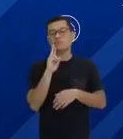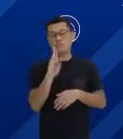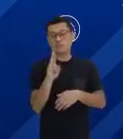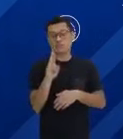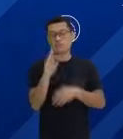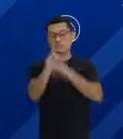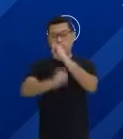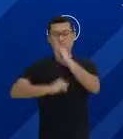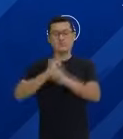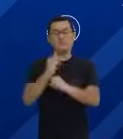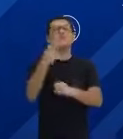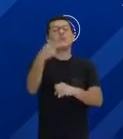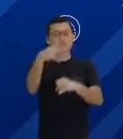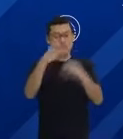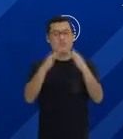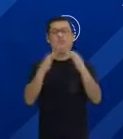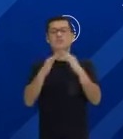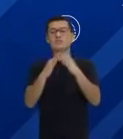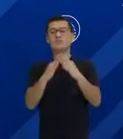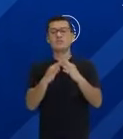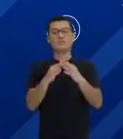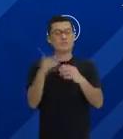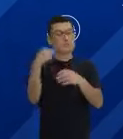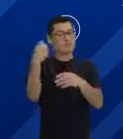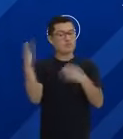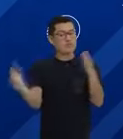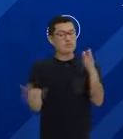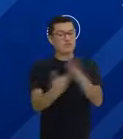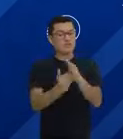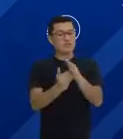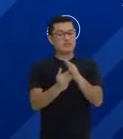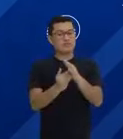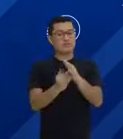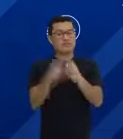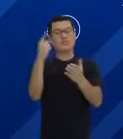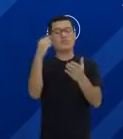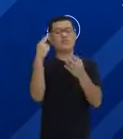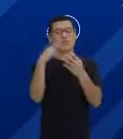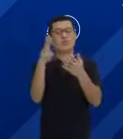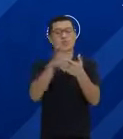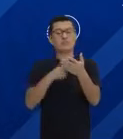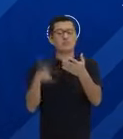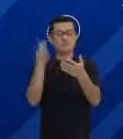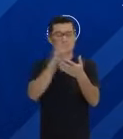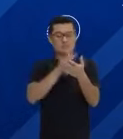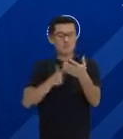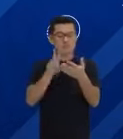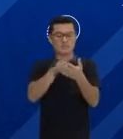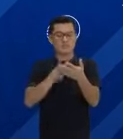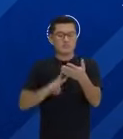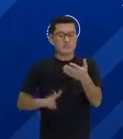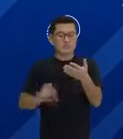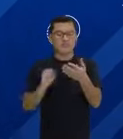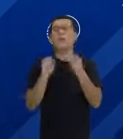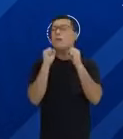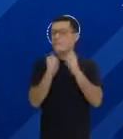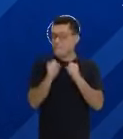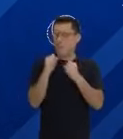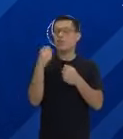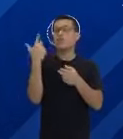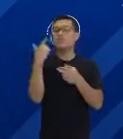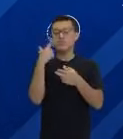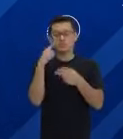online aí na sua casa mesmo que então daqui a pouquinho você vai lá e confira e é sempre bom lembrar que você pode